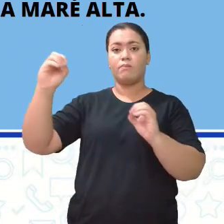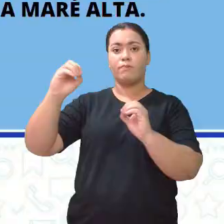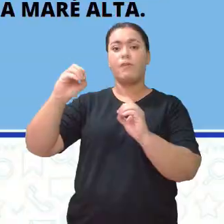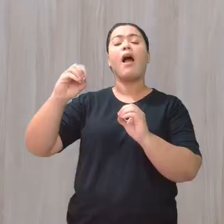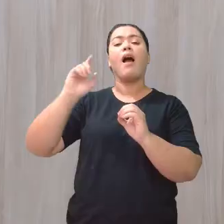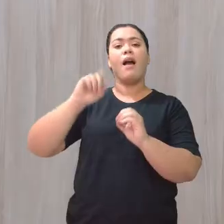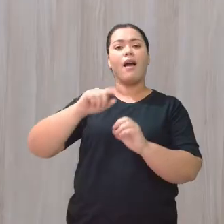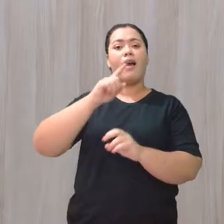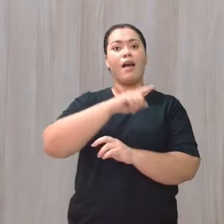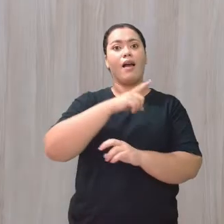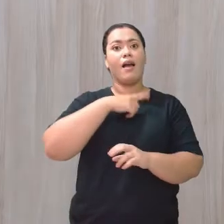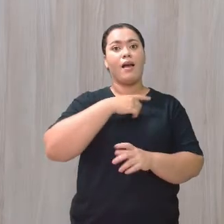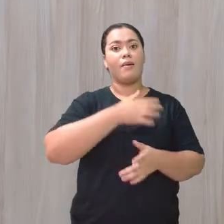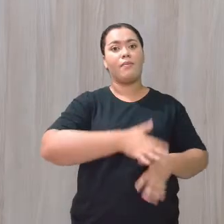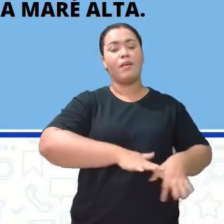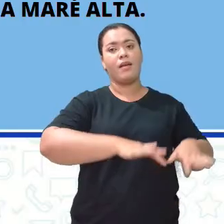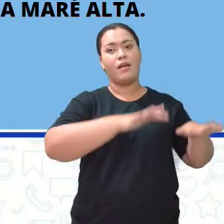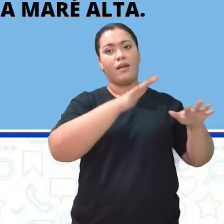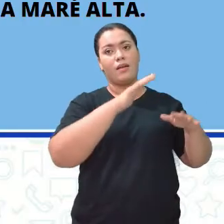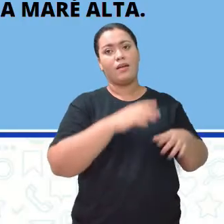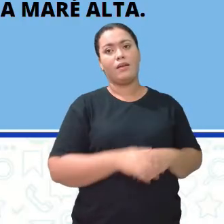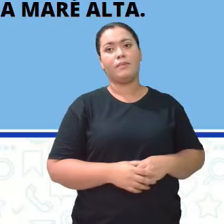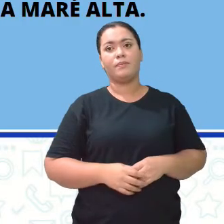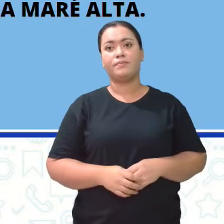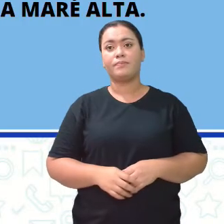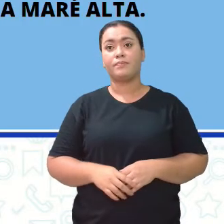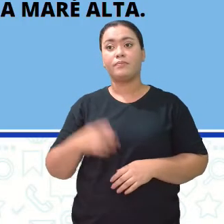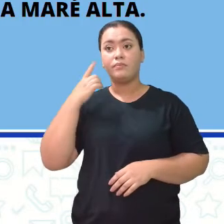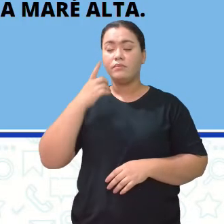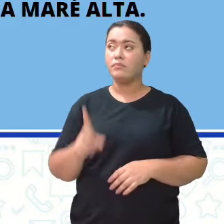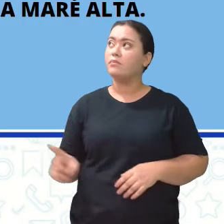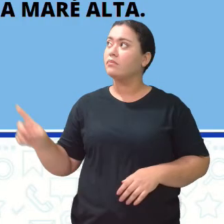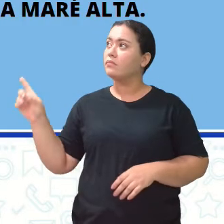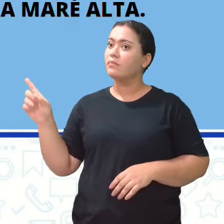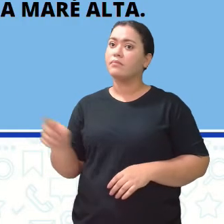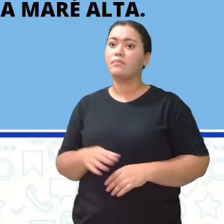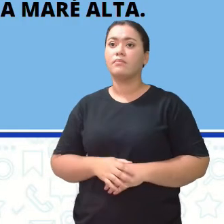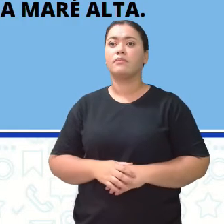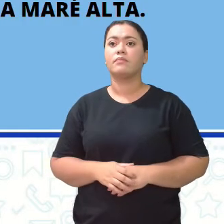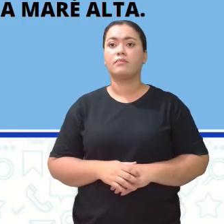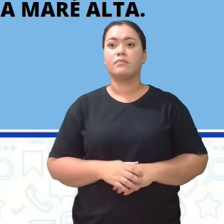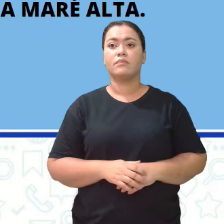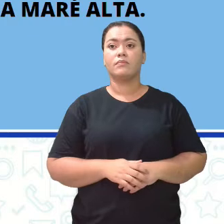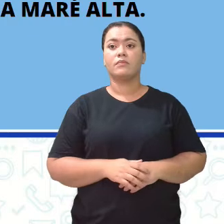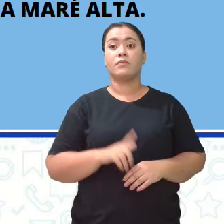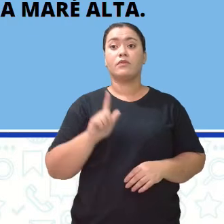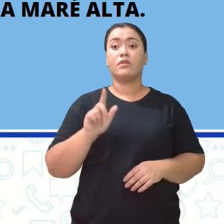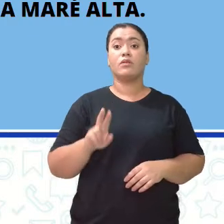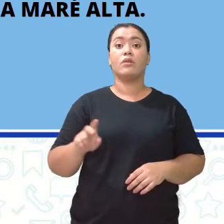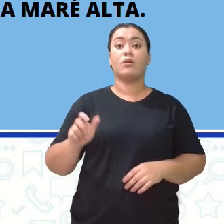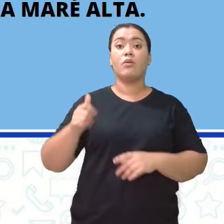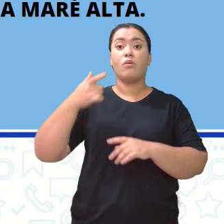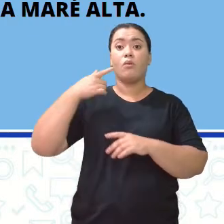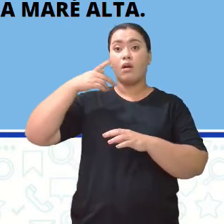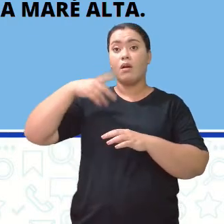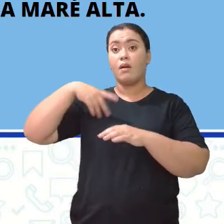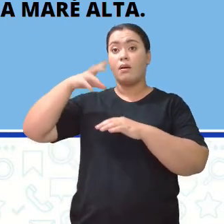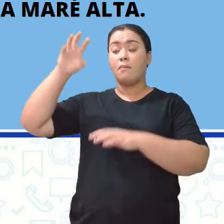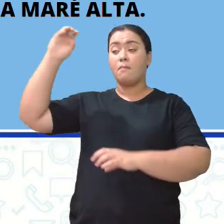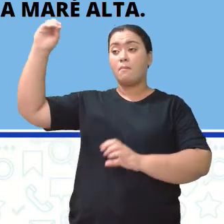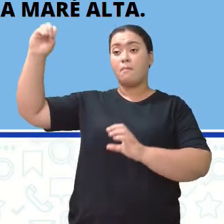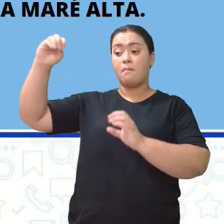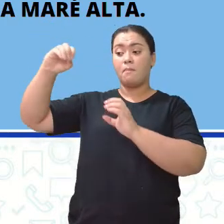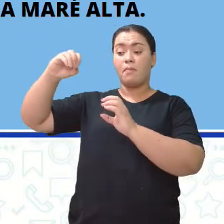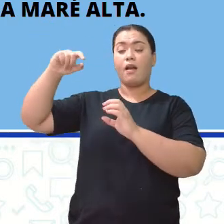alta. Aí, nessa imagem que vocês estão vendo aí está mostrando a Lua, não é? Quando ela está mais próxima,